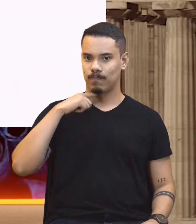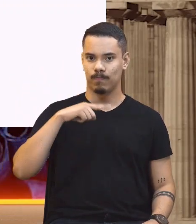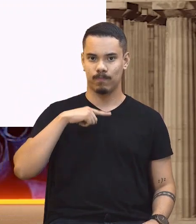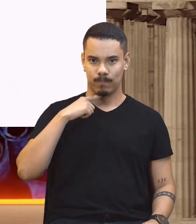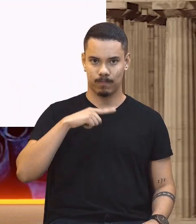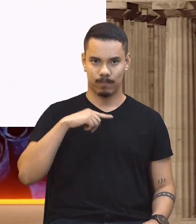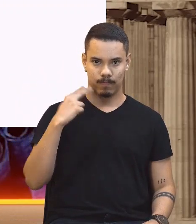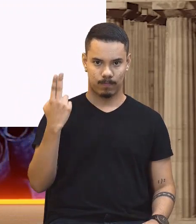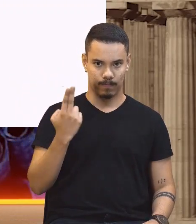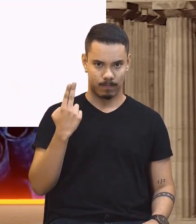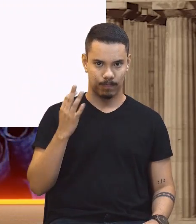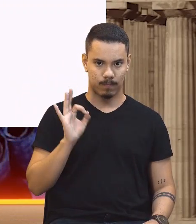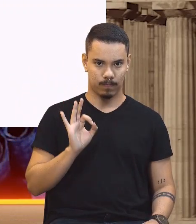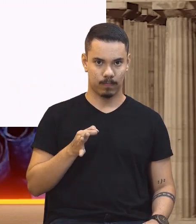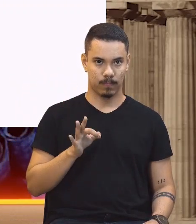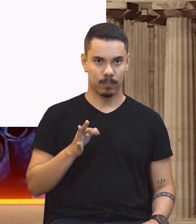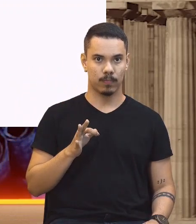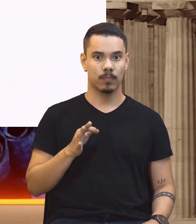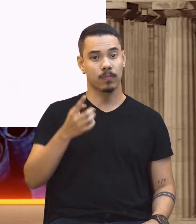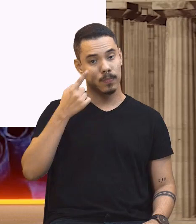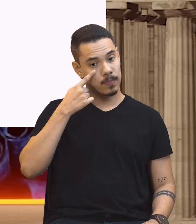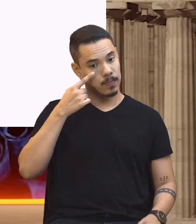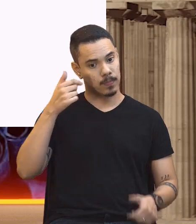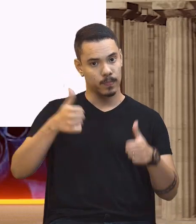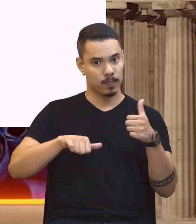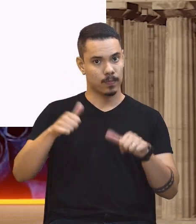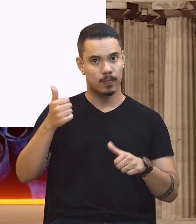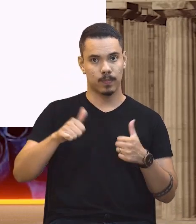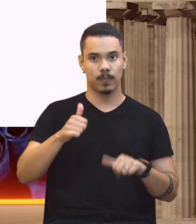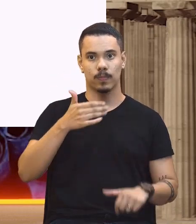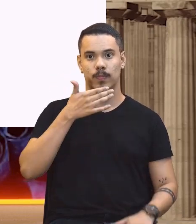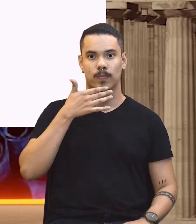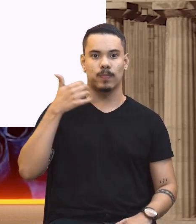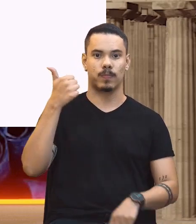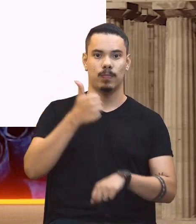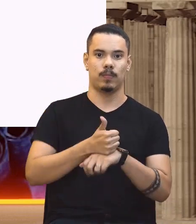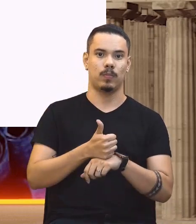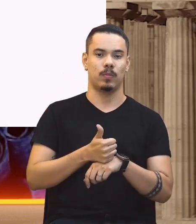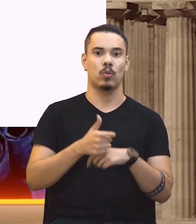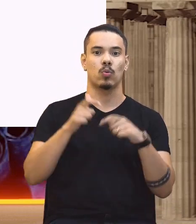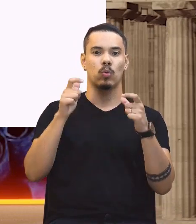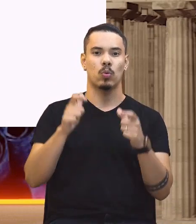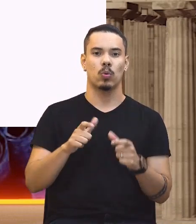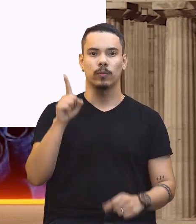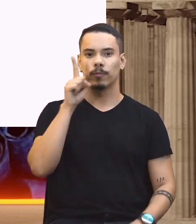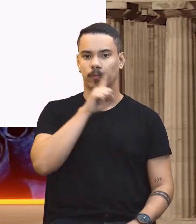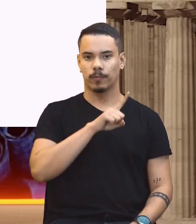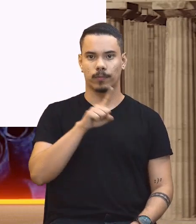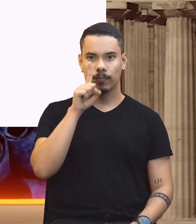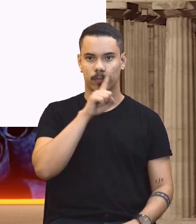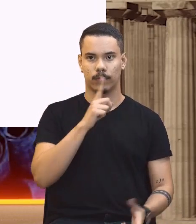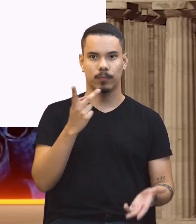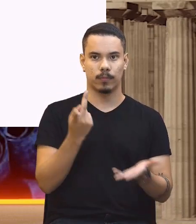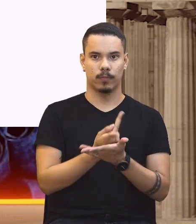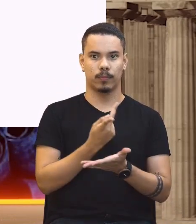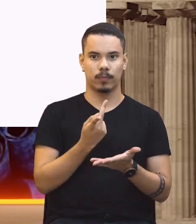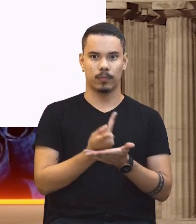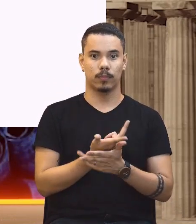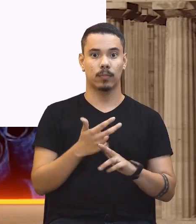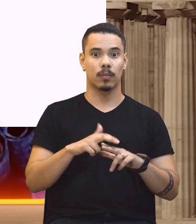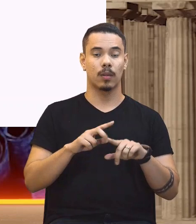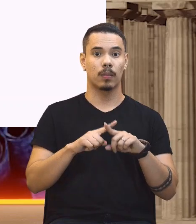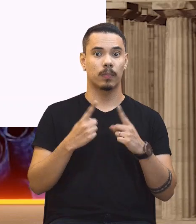aqui, depois vocês analisam melhor onde vocês erraram. Mas olha só, como